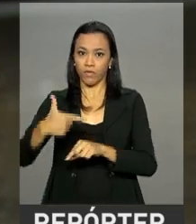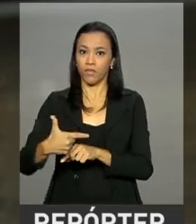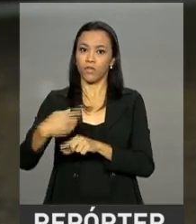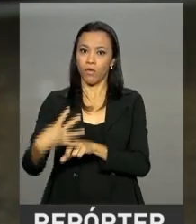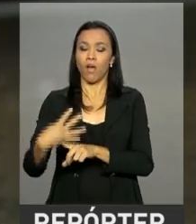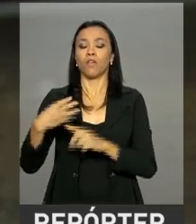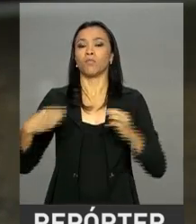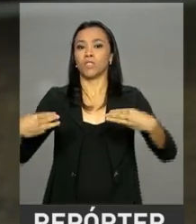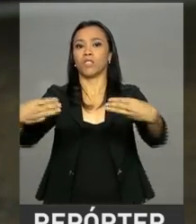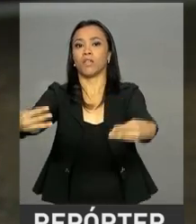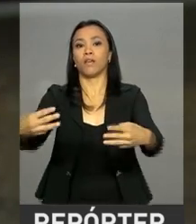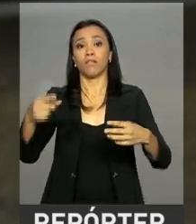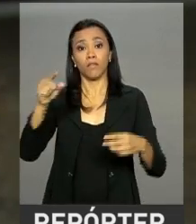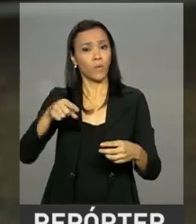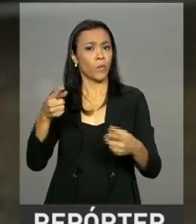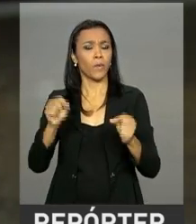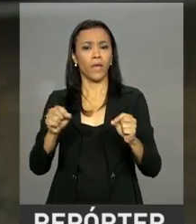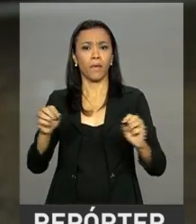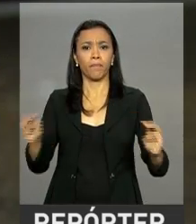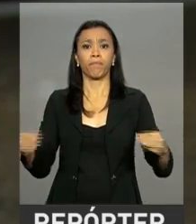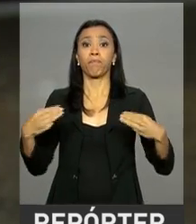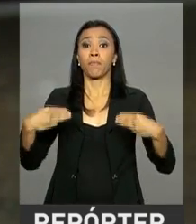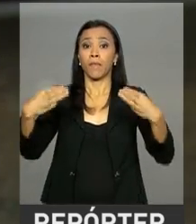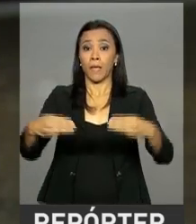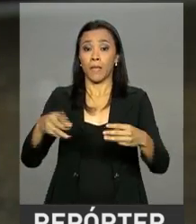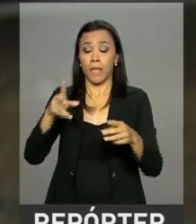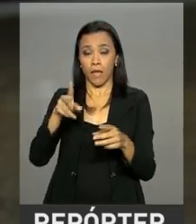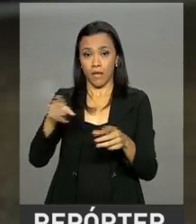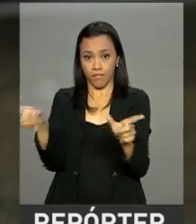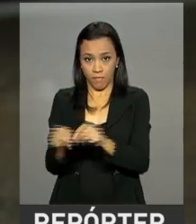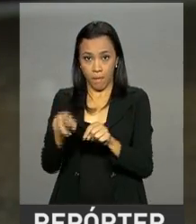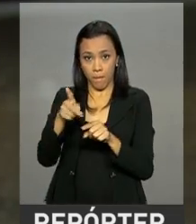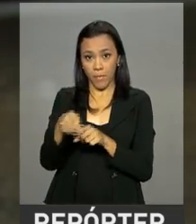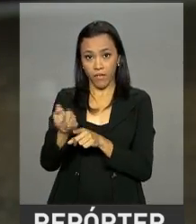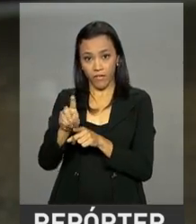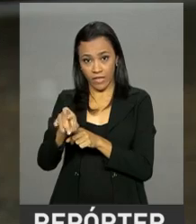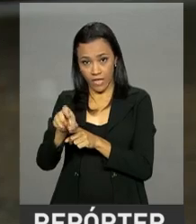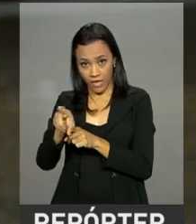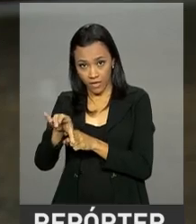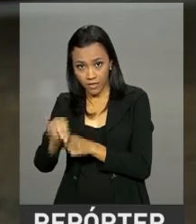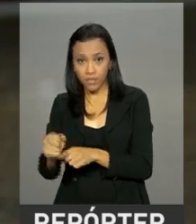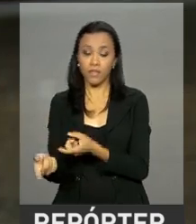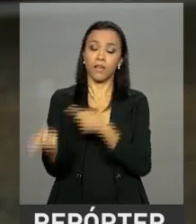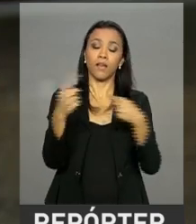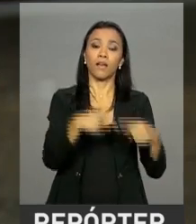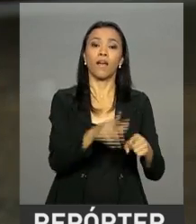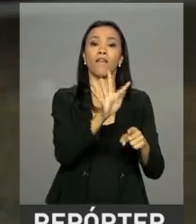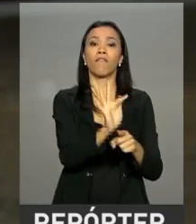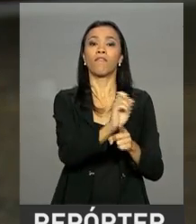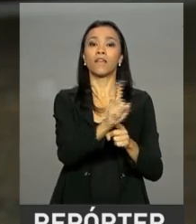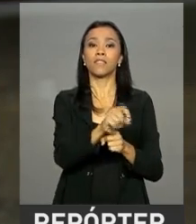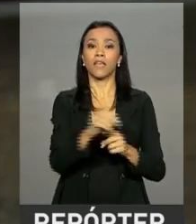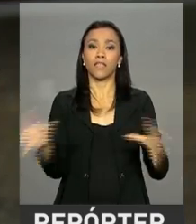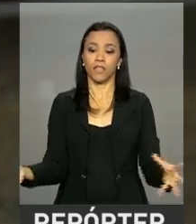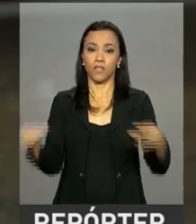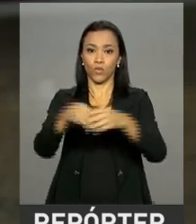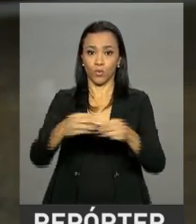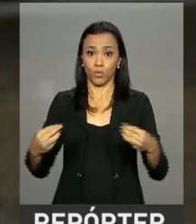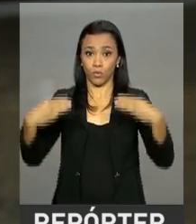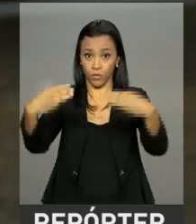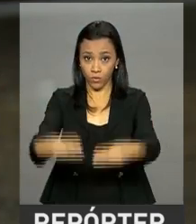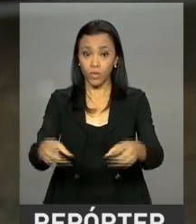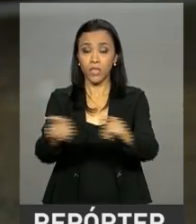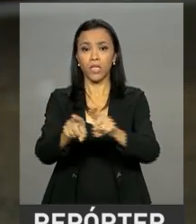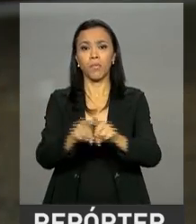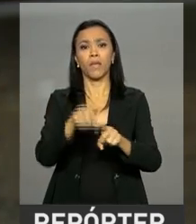mudanças estão aí a incorporação do Ministério da Previdência ao Ministério da Fazenda e a transformação da Controladoria Geral da